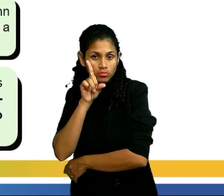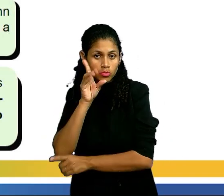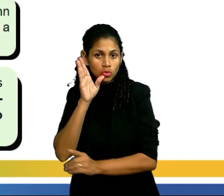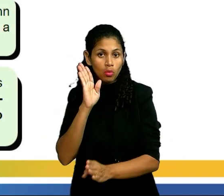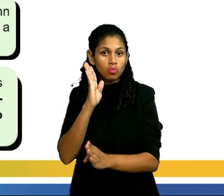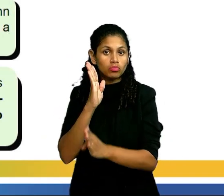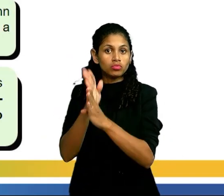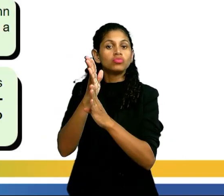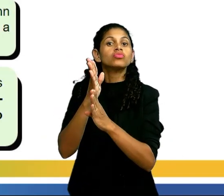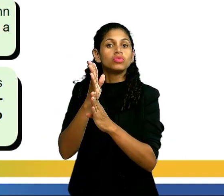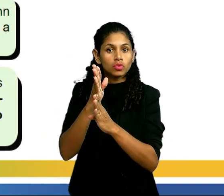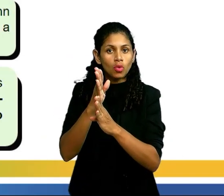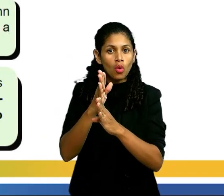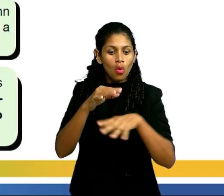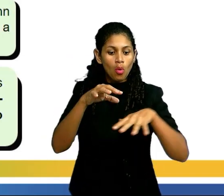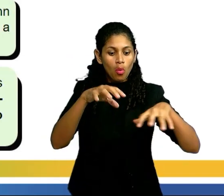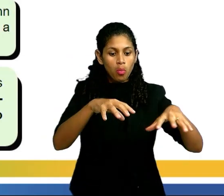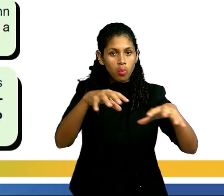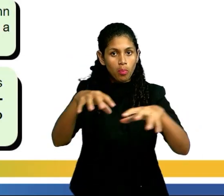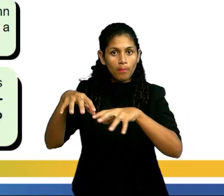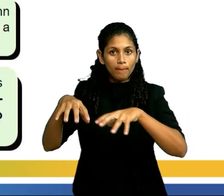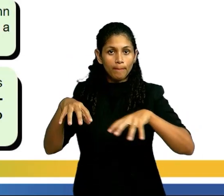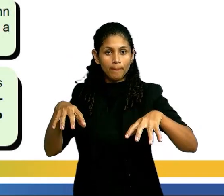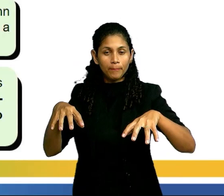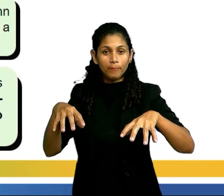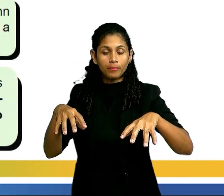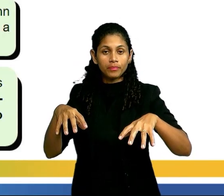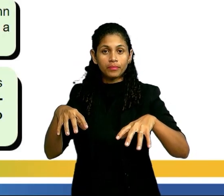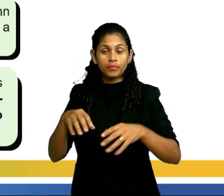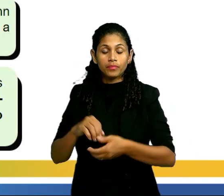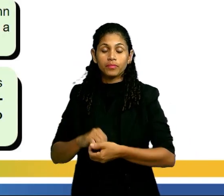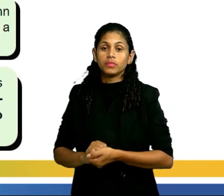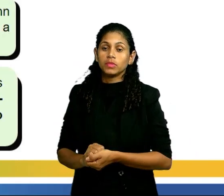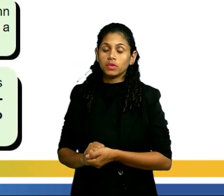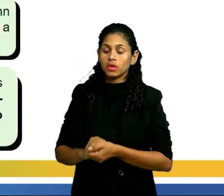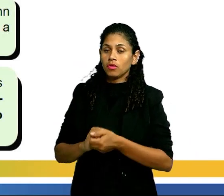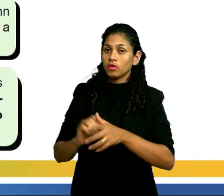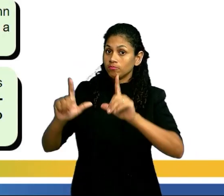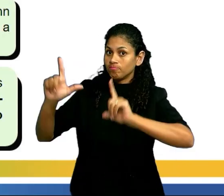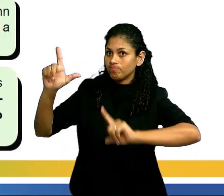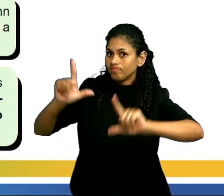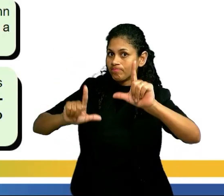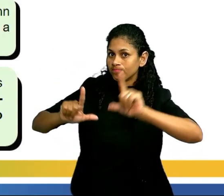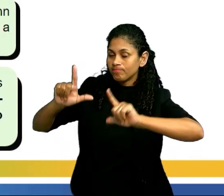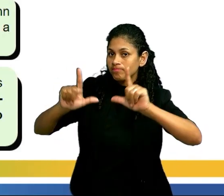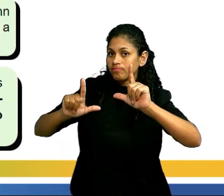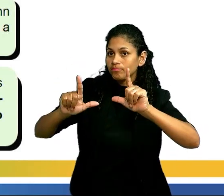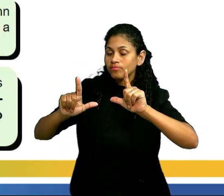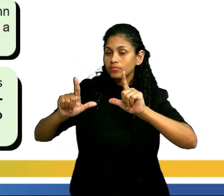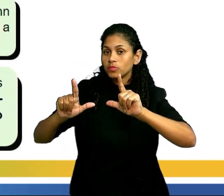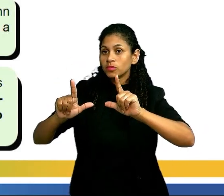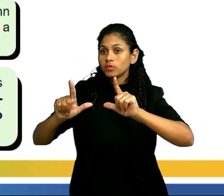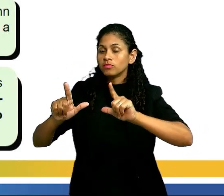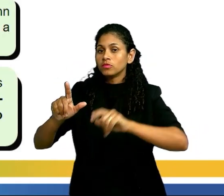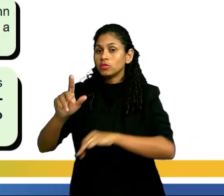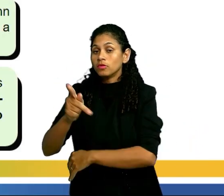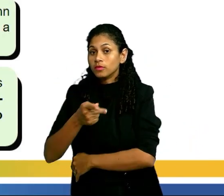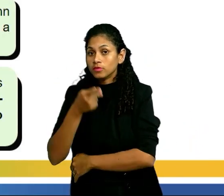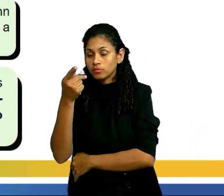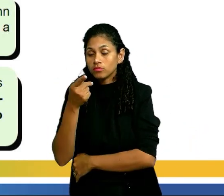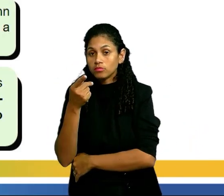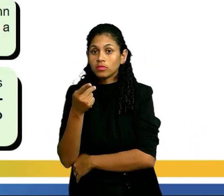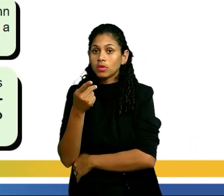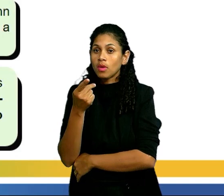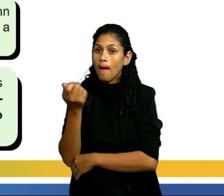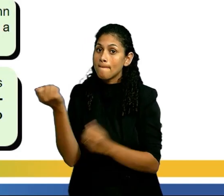mísseis e a iminência de uma terceira guerra mundial, ele foi na mídia e declarou, né, a possibilidade da eclosão da